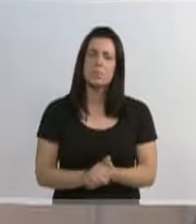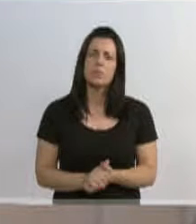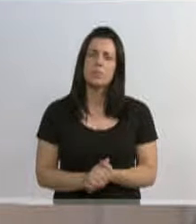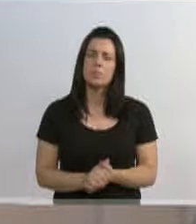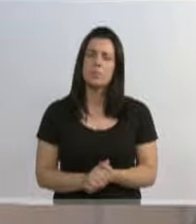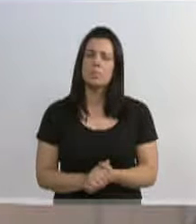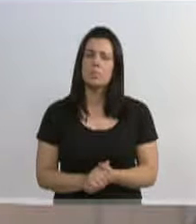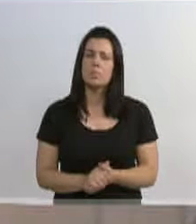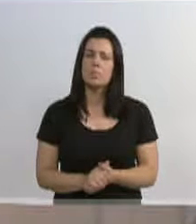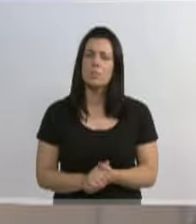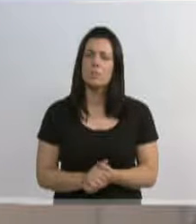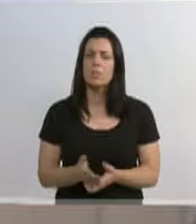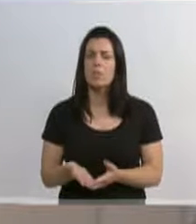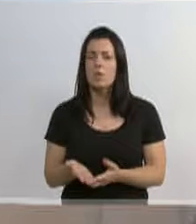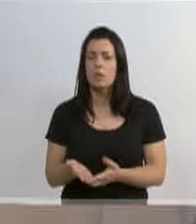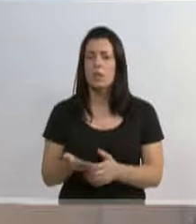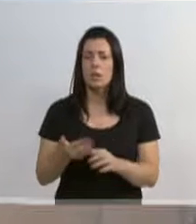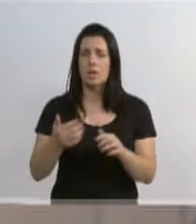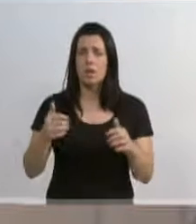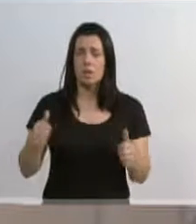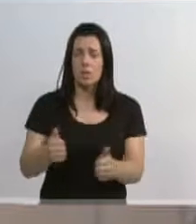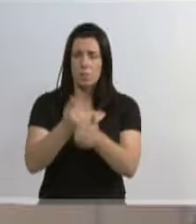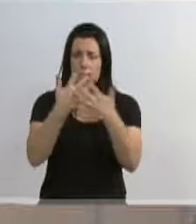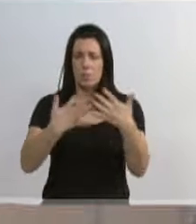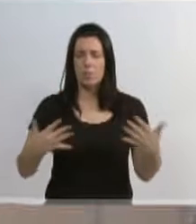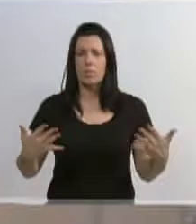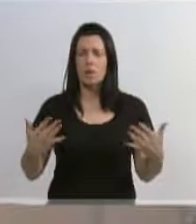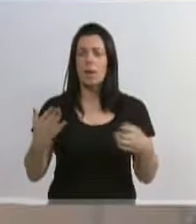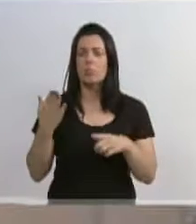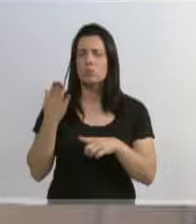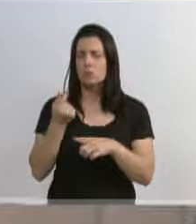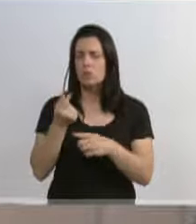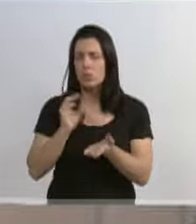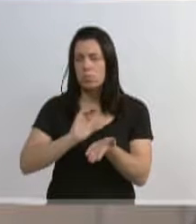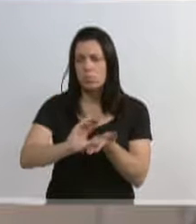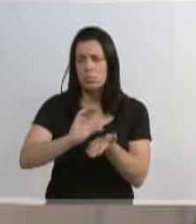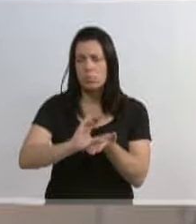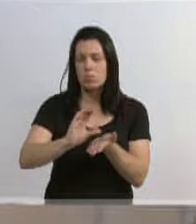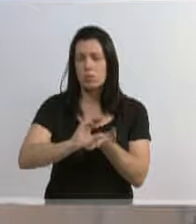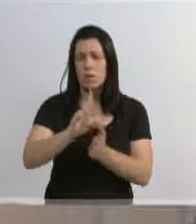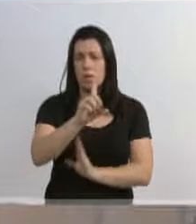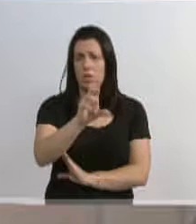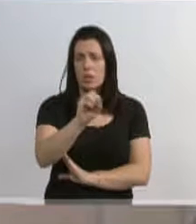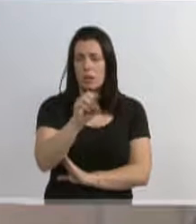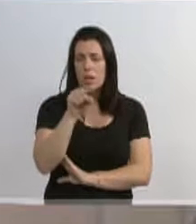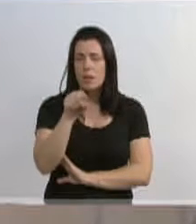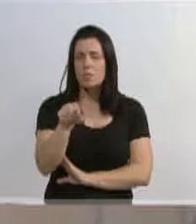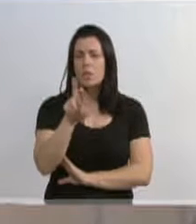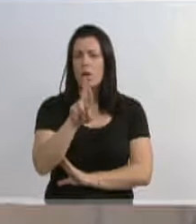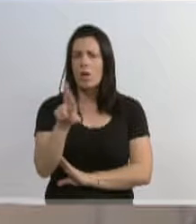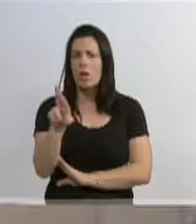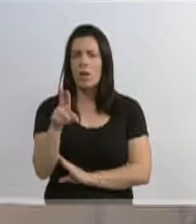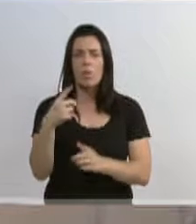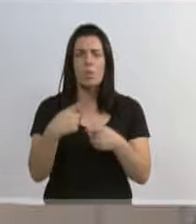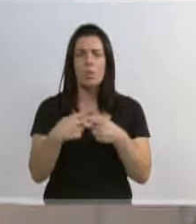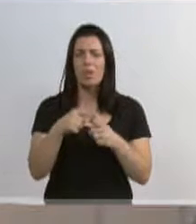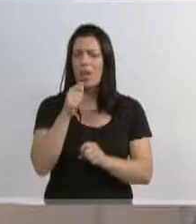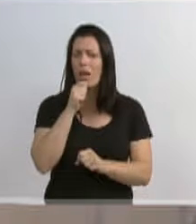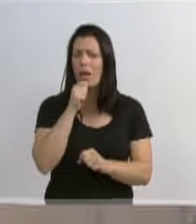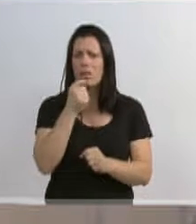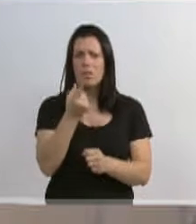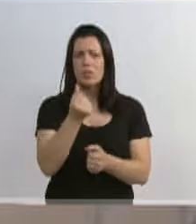pelo Parque Vila Germânica, provenientes dos lucros da Oktoberfest, no valor de R$10.000. Por que ainda não